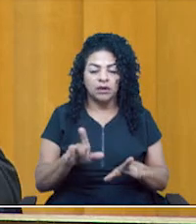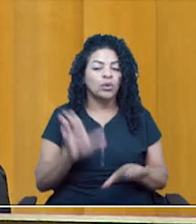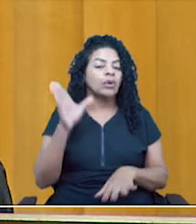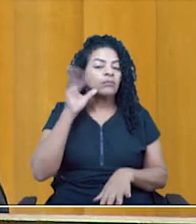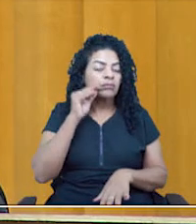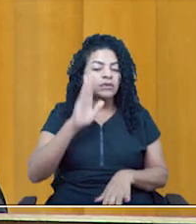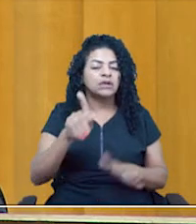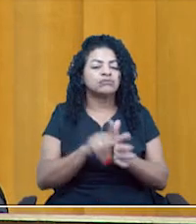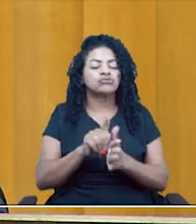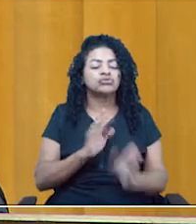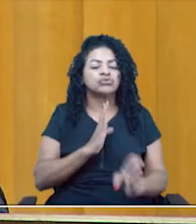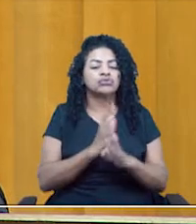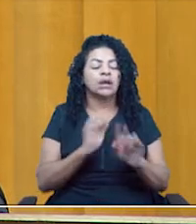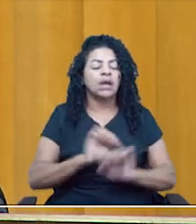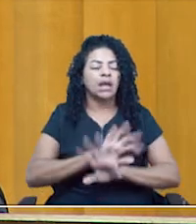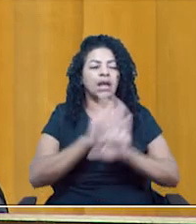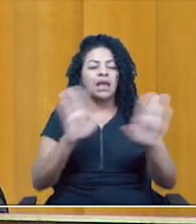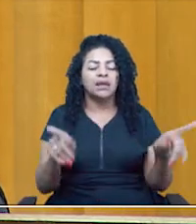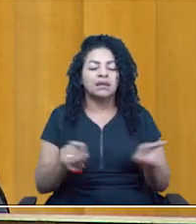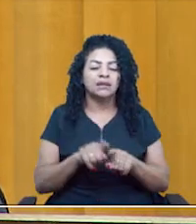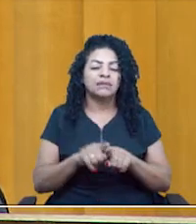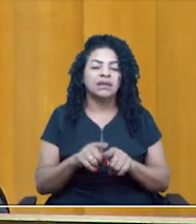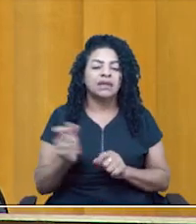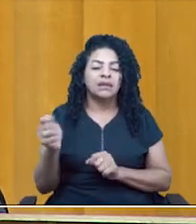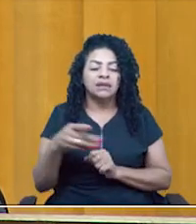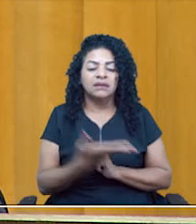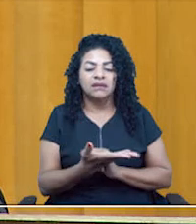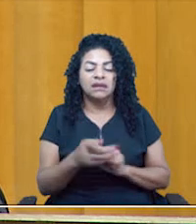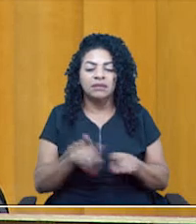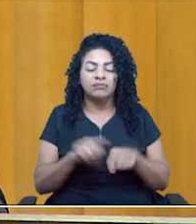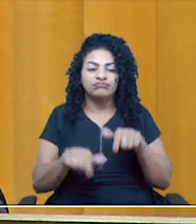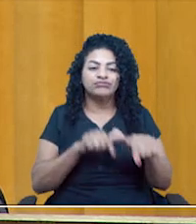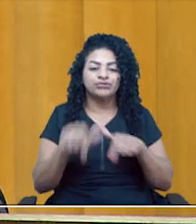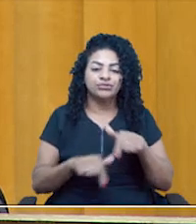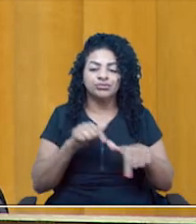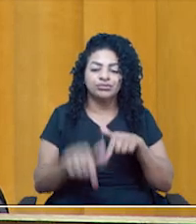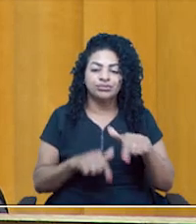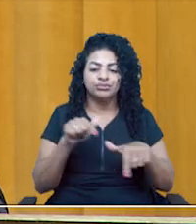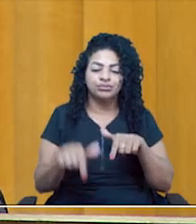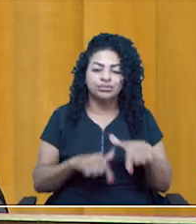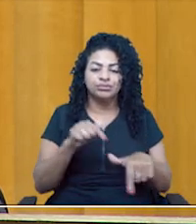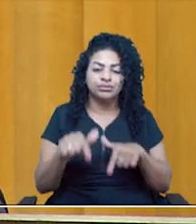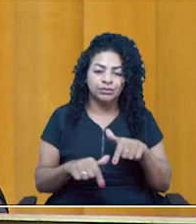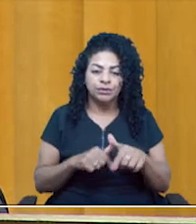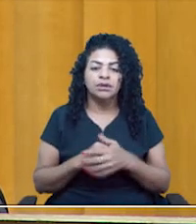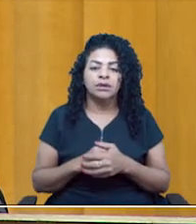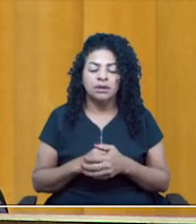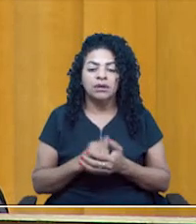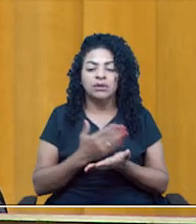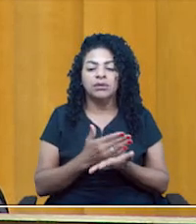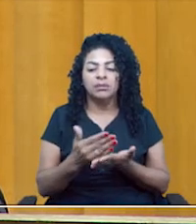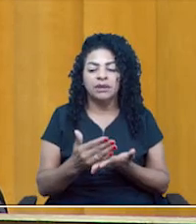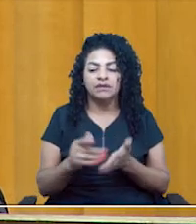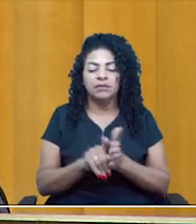magistrados é muito clara de que eles estão trabalhando muito e agora eles vão começar a perceber que